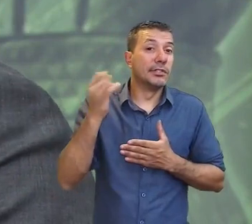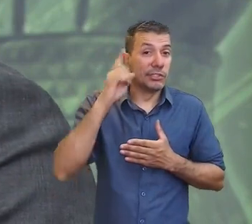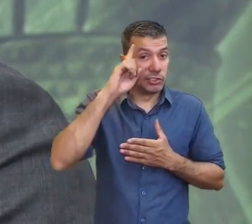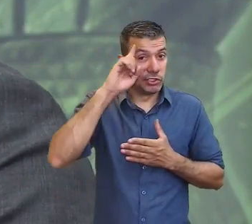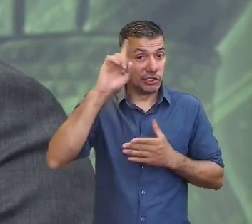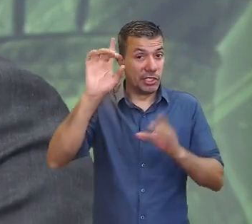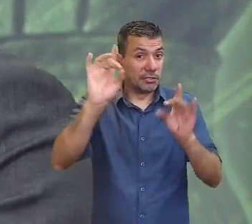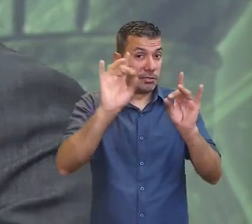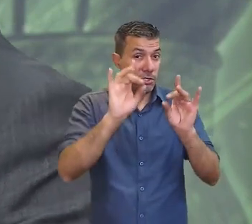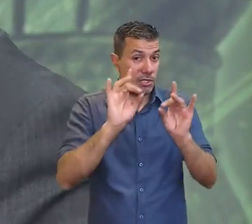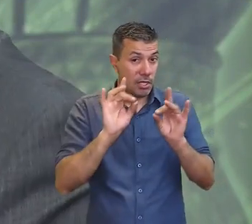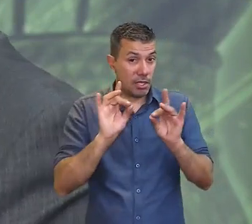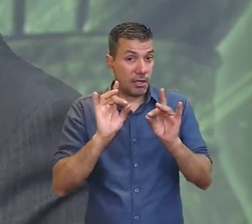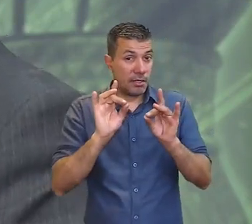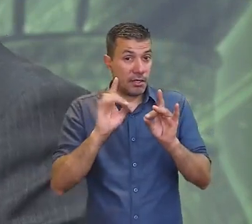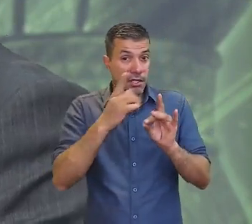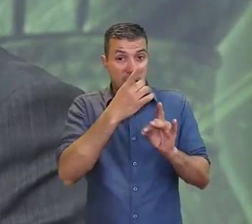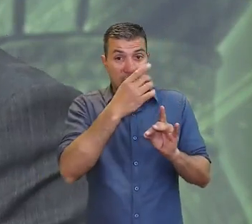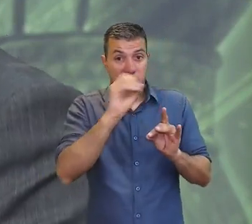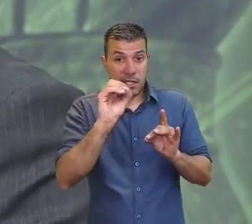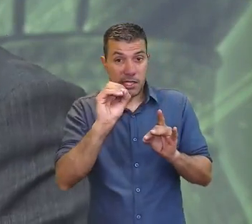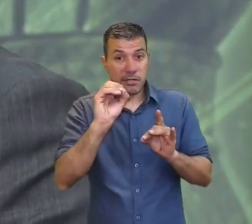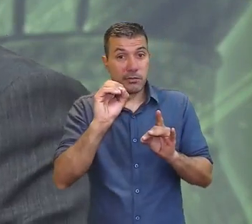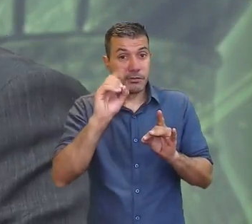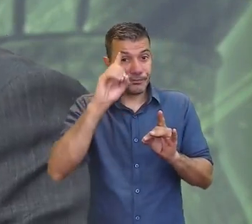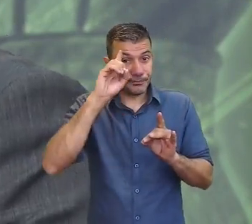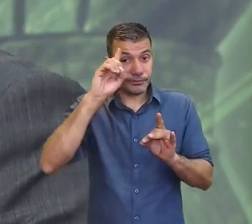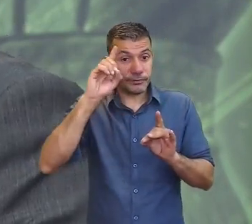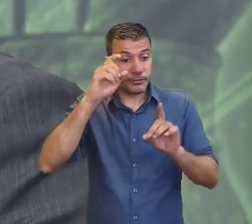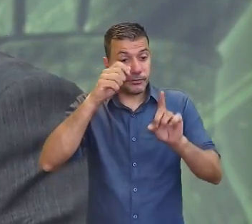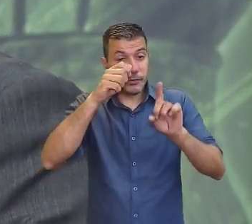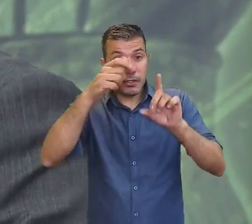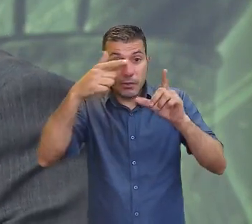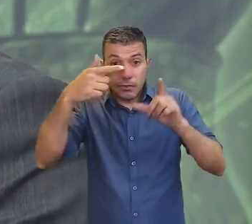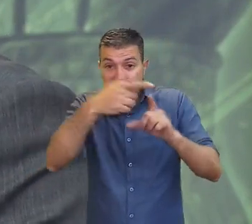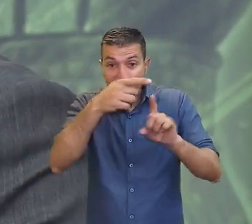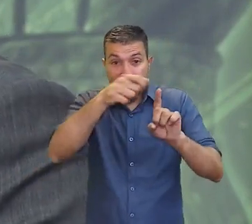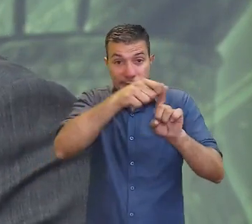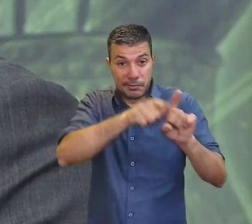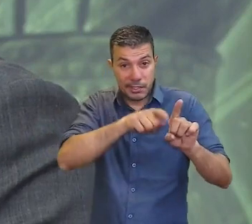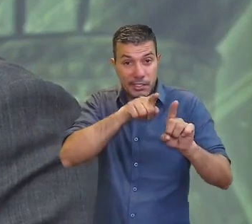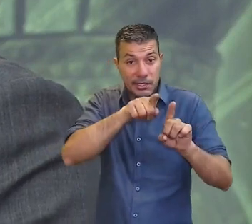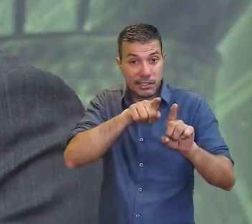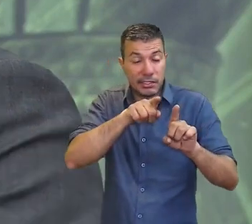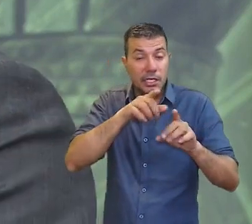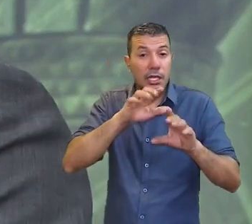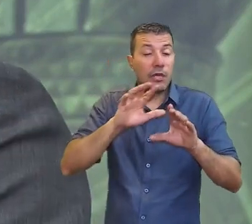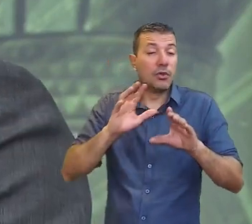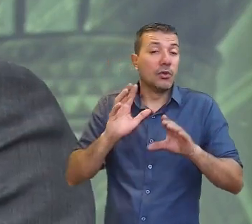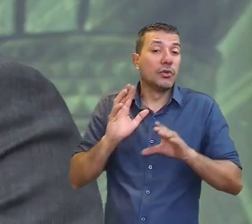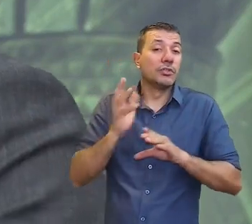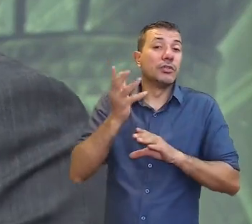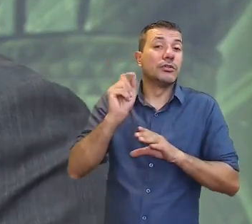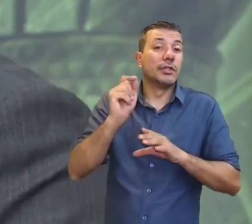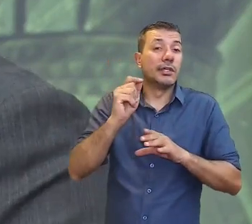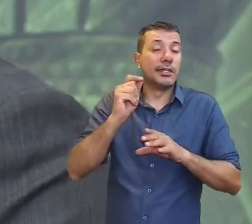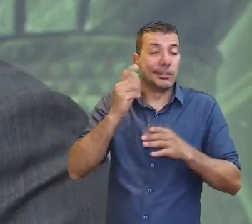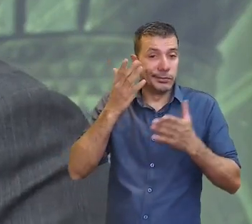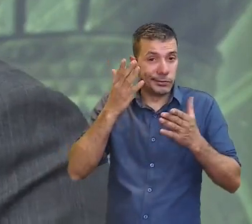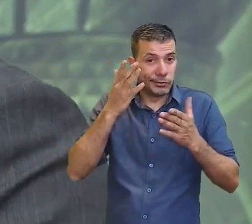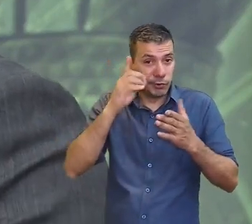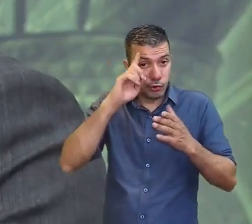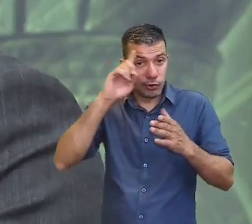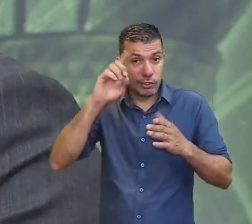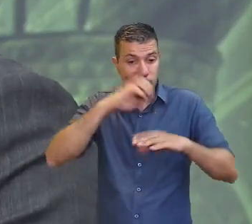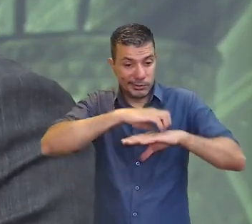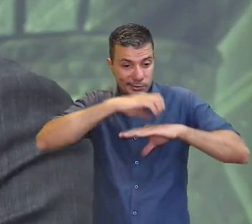dia especial, o décimo dia do sétimo mês, ocorresse então o dia da expiação, para então a